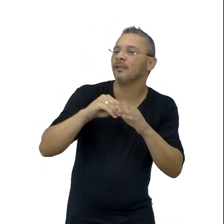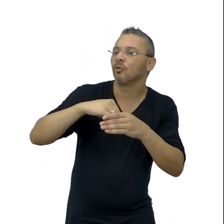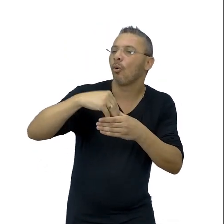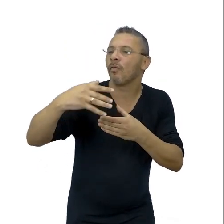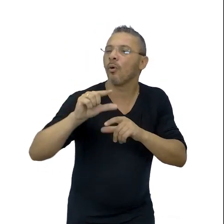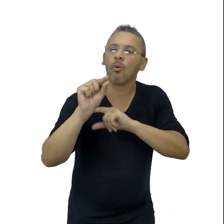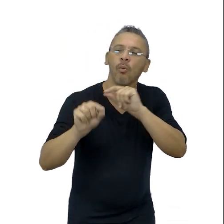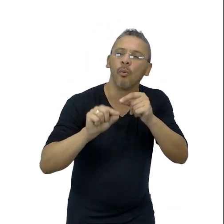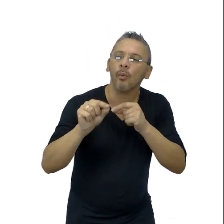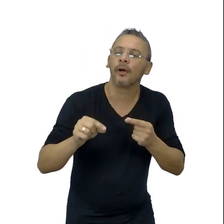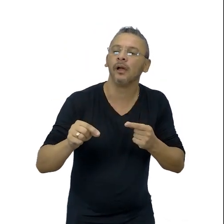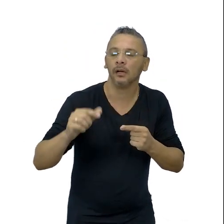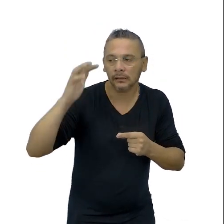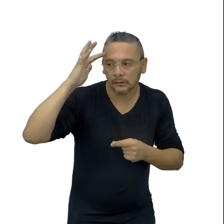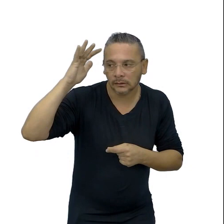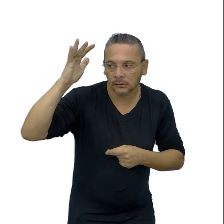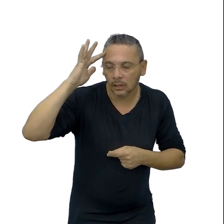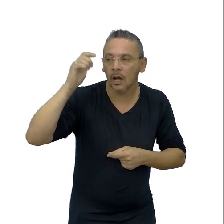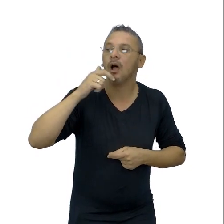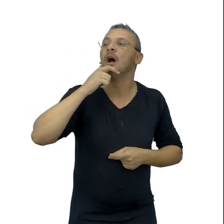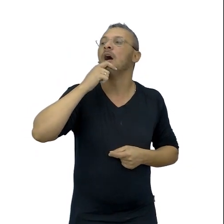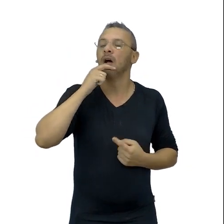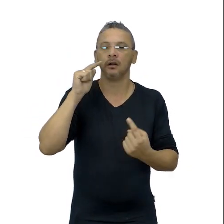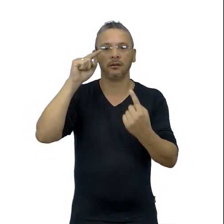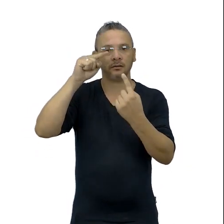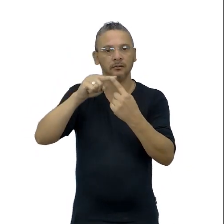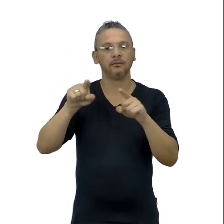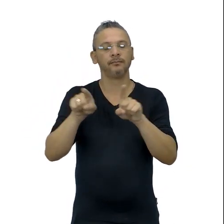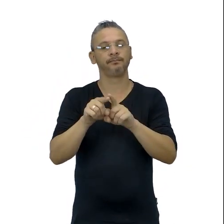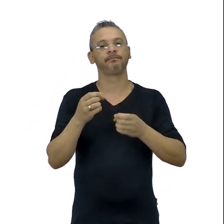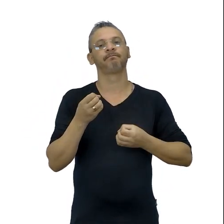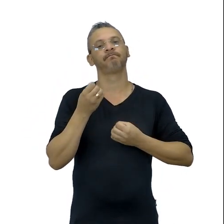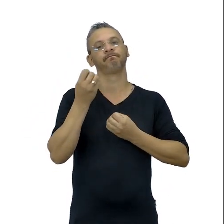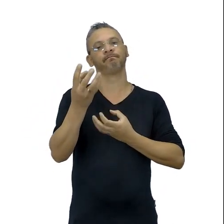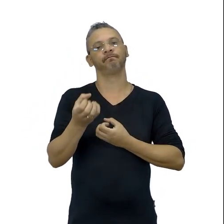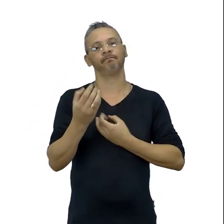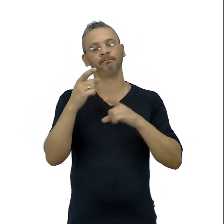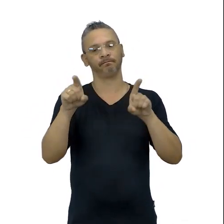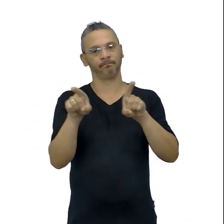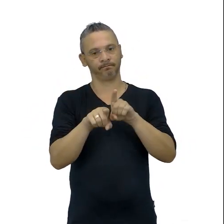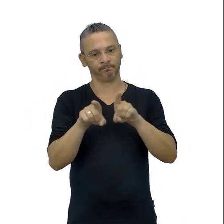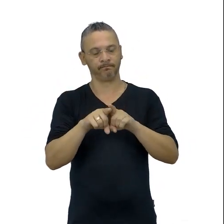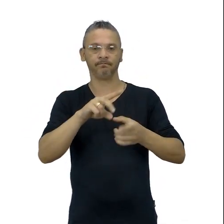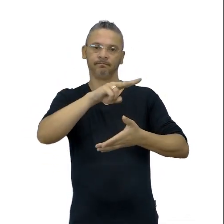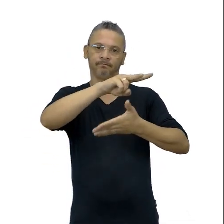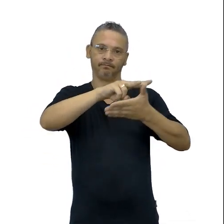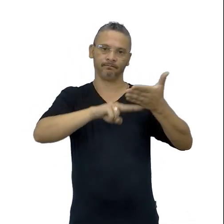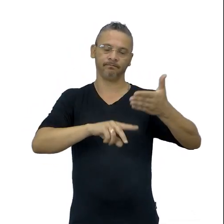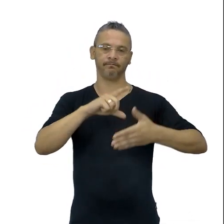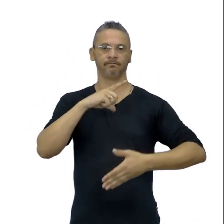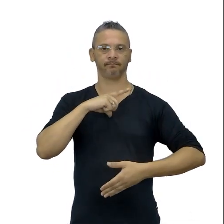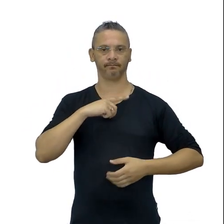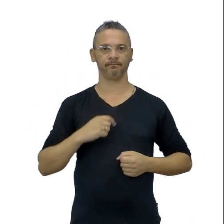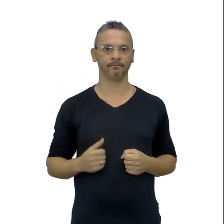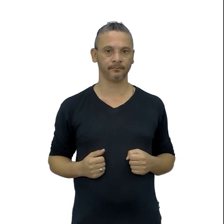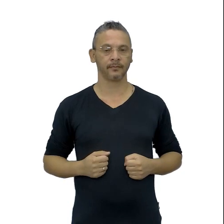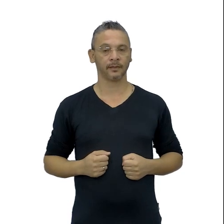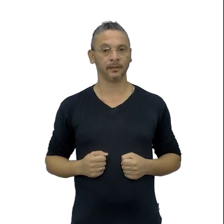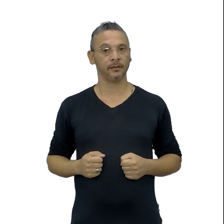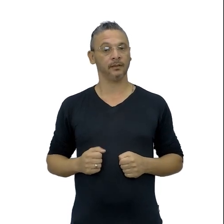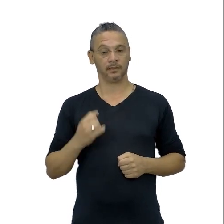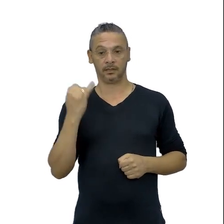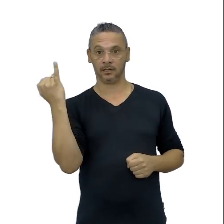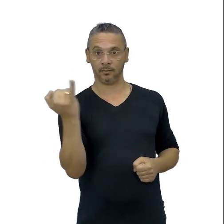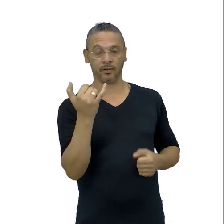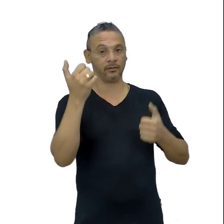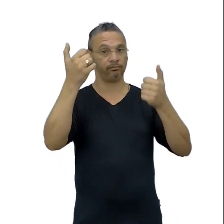que permitem essa elaboração de previsões sobre informações que poderão encontrar durante a leitura. Vale destacar